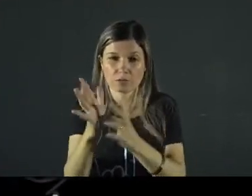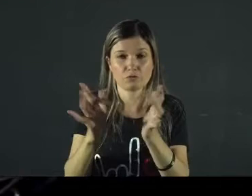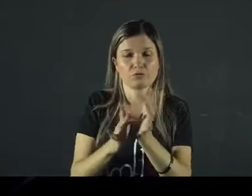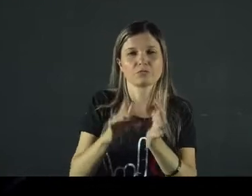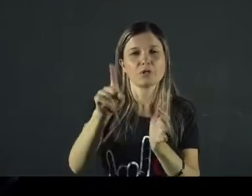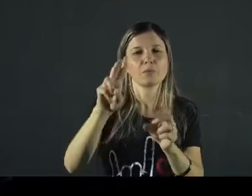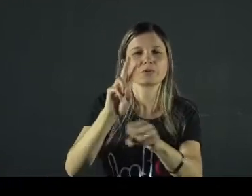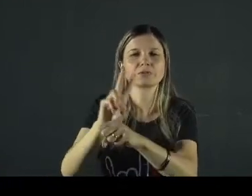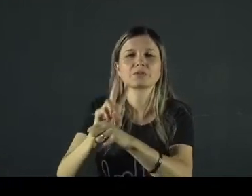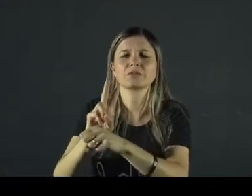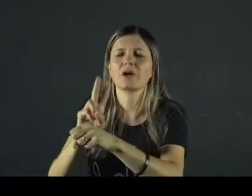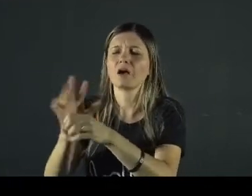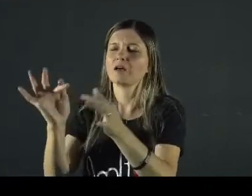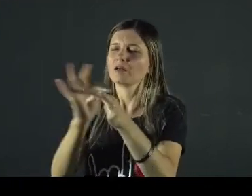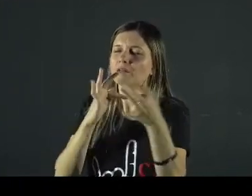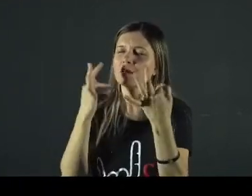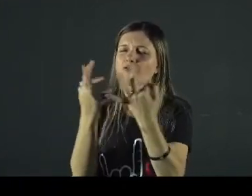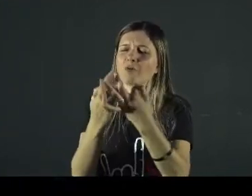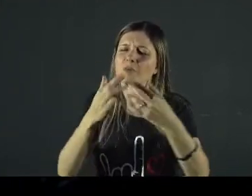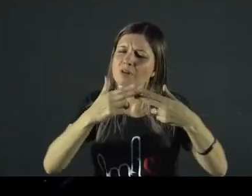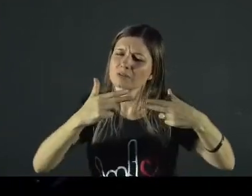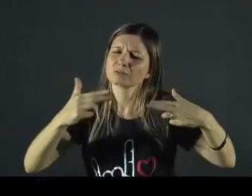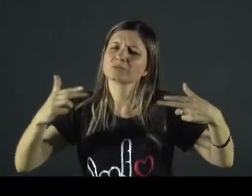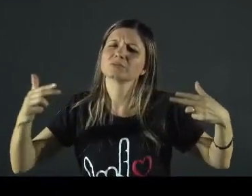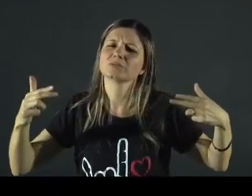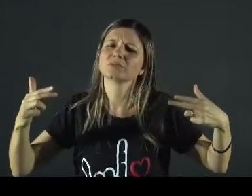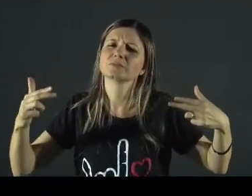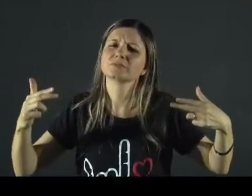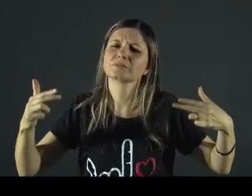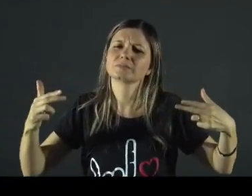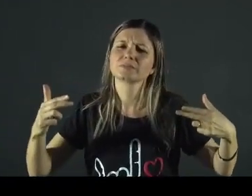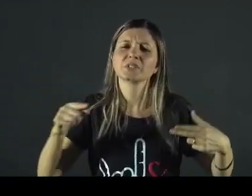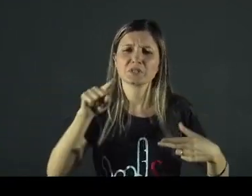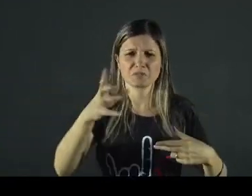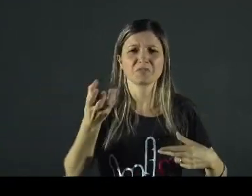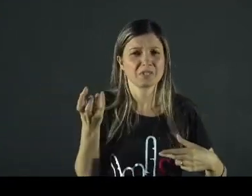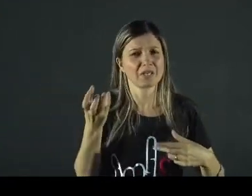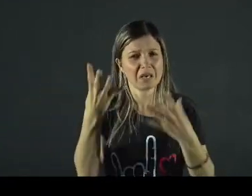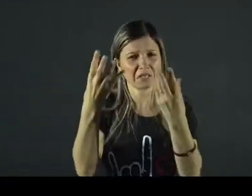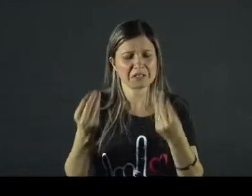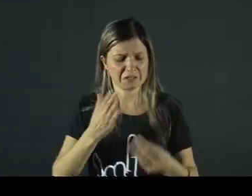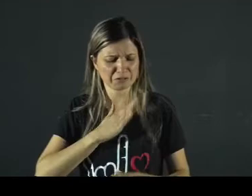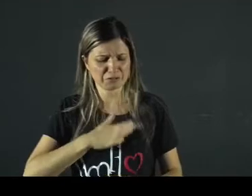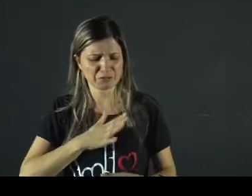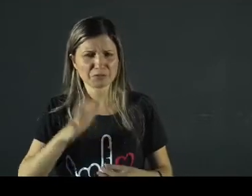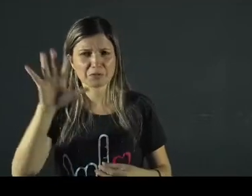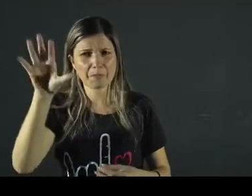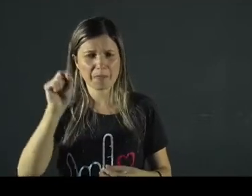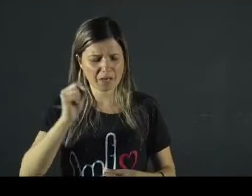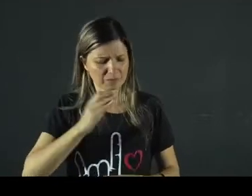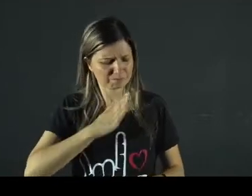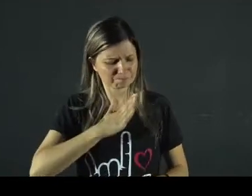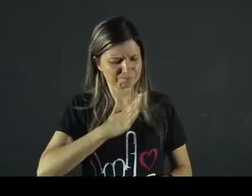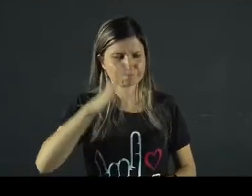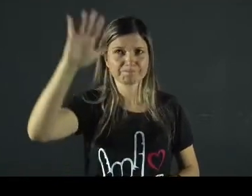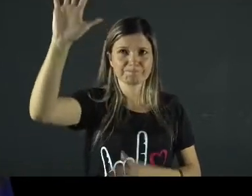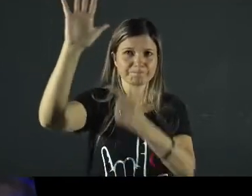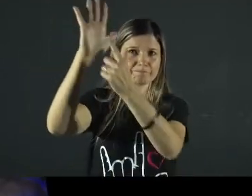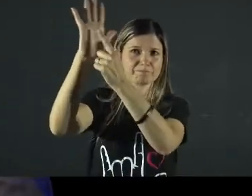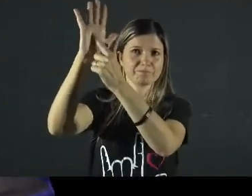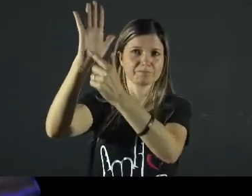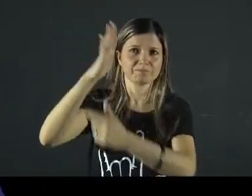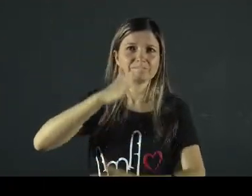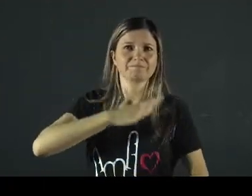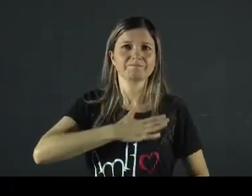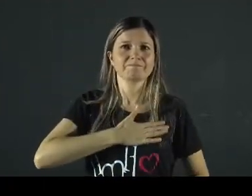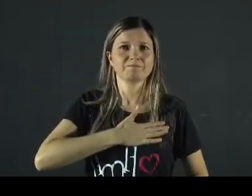sua família? Se você quer aceitar Jesus, você vai pôr a sua mãozinha assim no coração, ó. Você pode estar dizendo: mas pastor, o